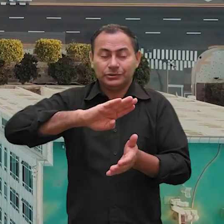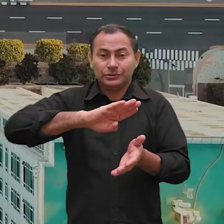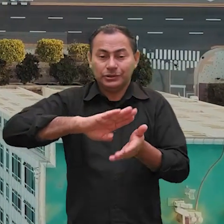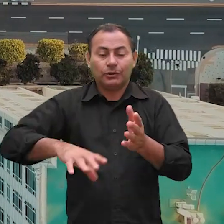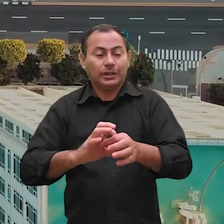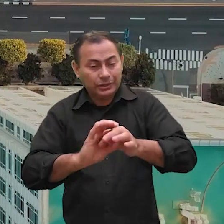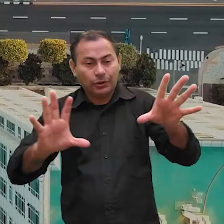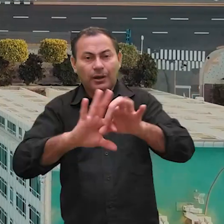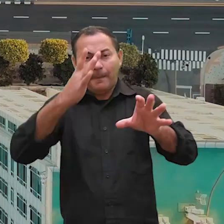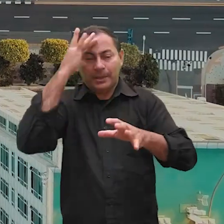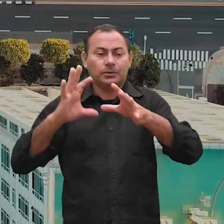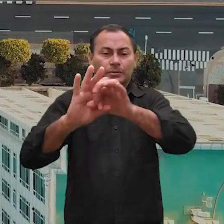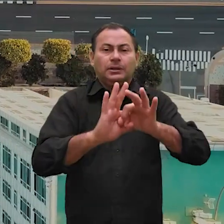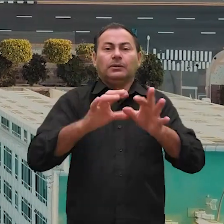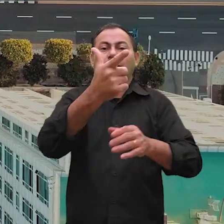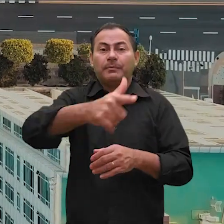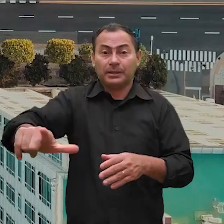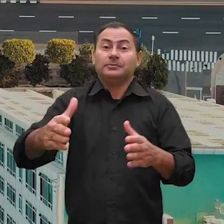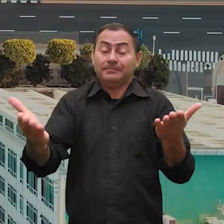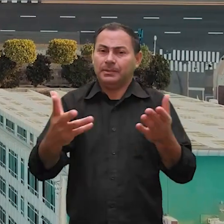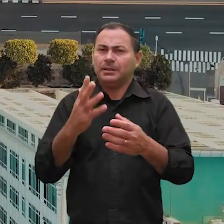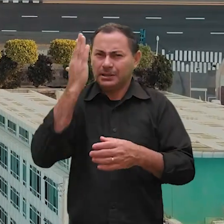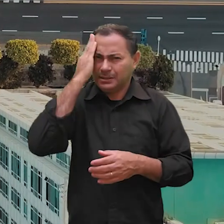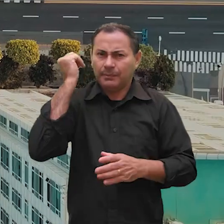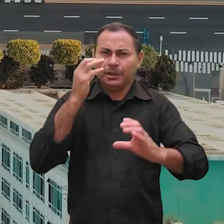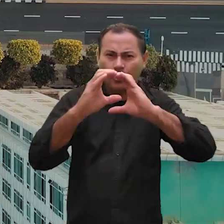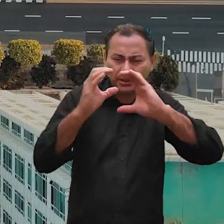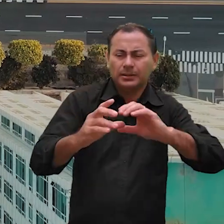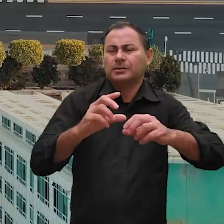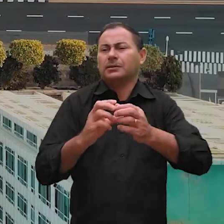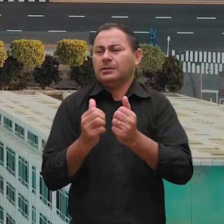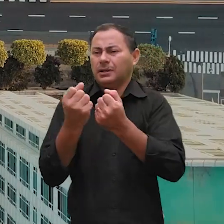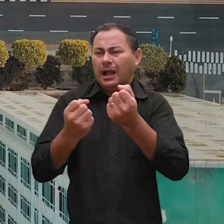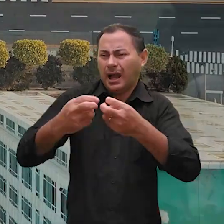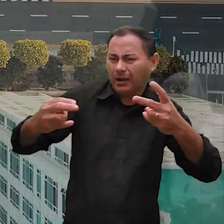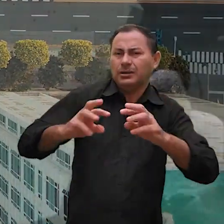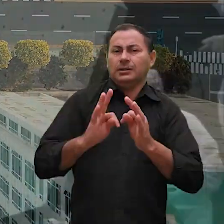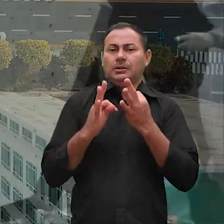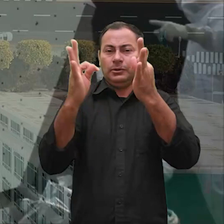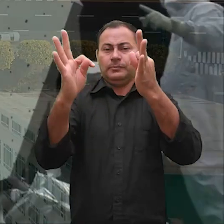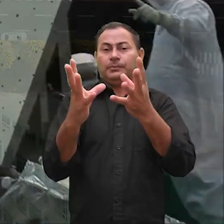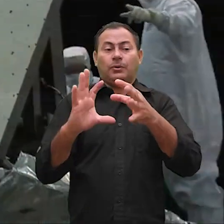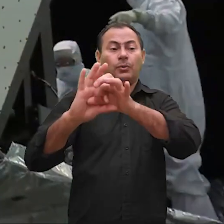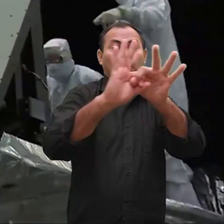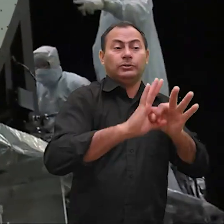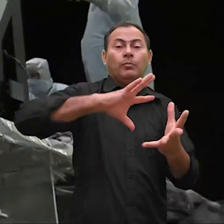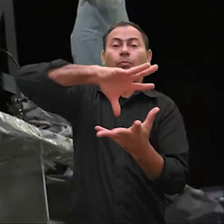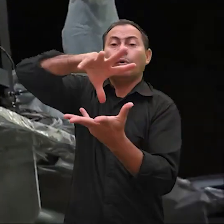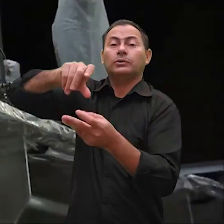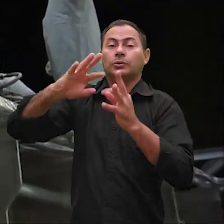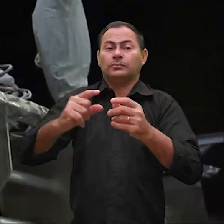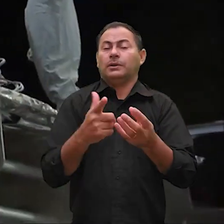pé do freio e permitiu que o homem se unisse novamente? Sabe, comunicação, transportes e tecnologia, isso tem unido o